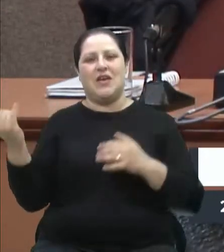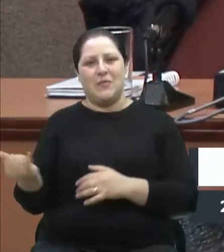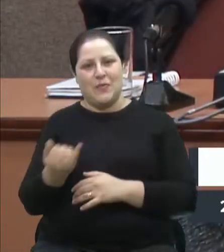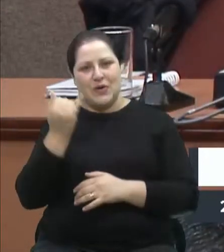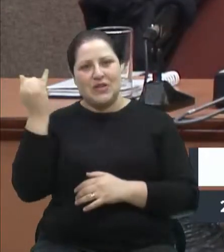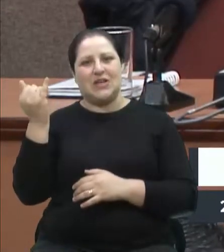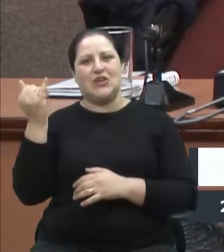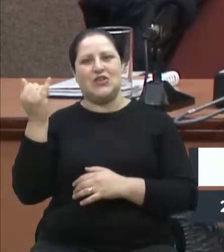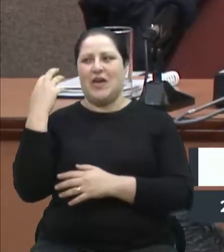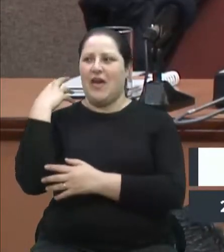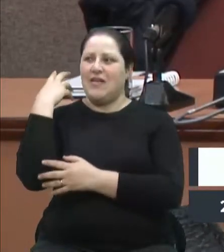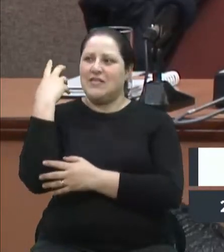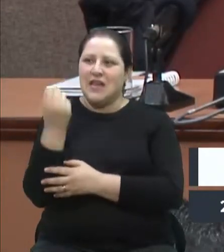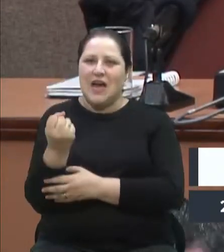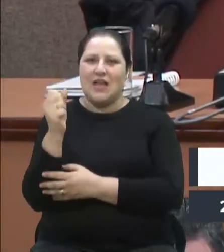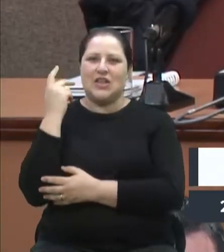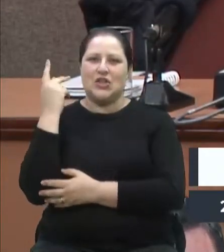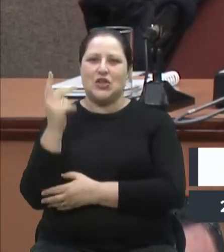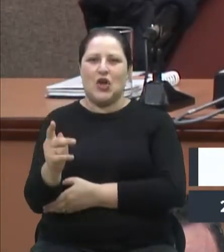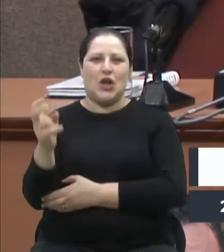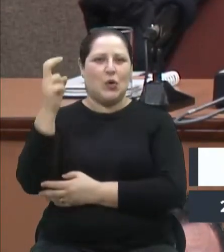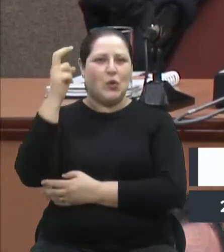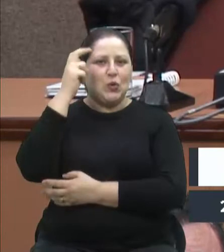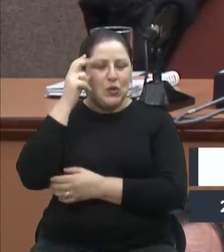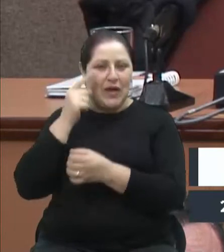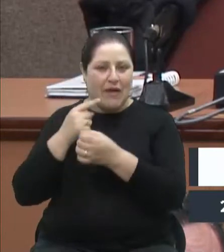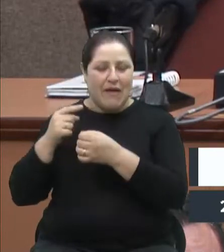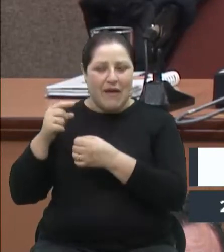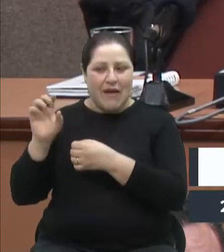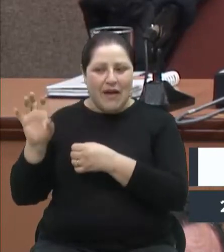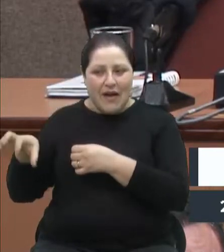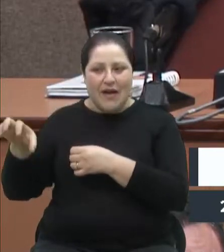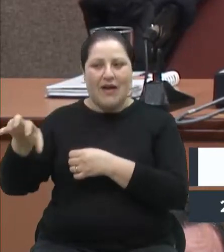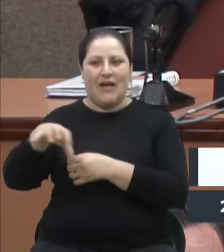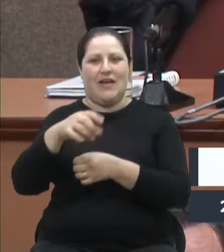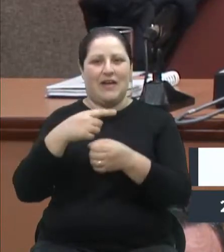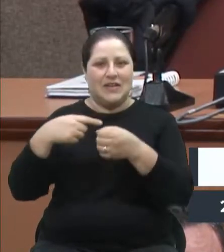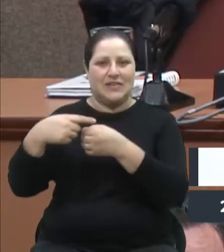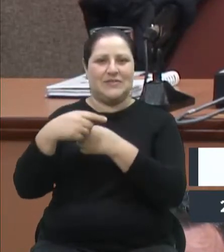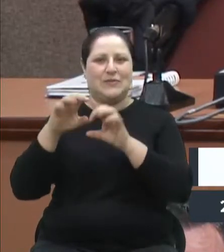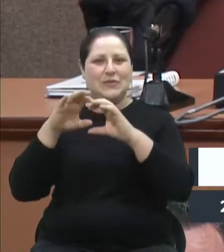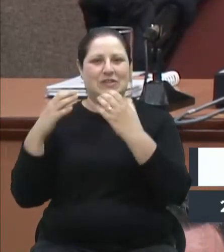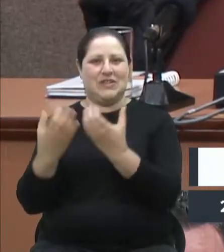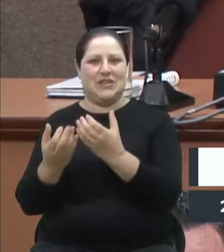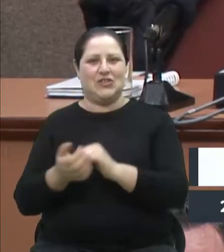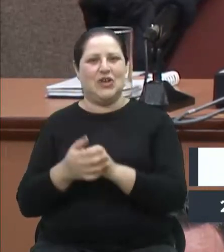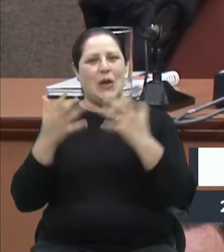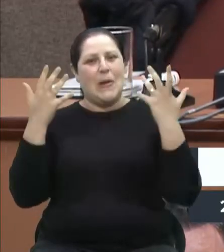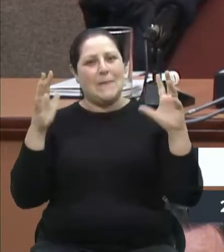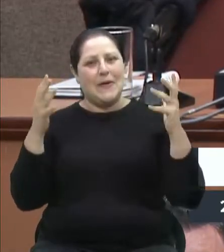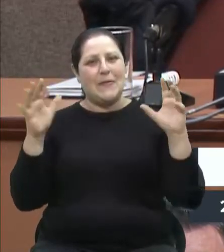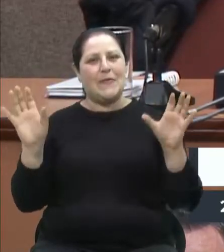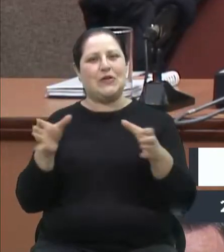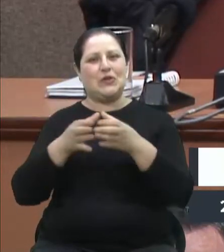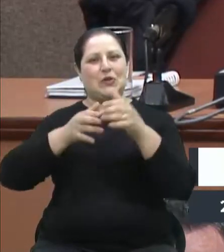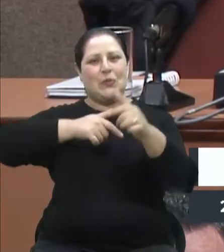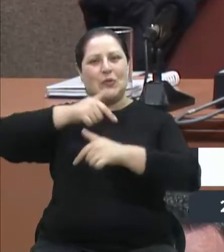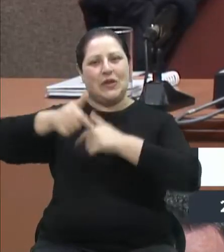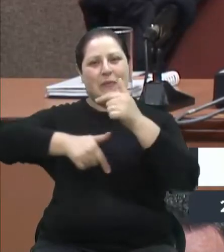cultura de cada localidade e nós nos sentimos muito bem representados parabéns a toda equipe organizadora na festa do agricultor